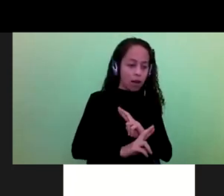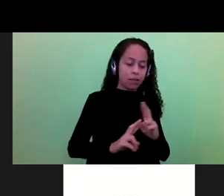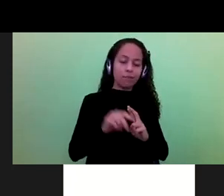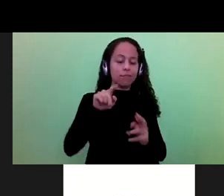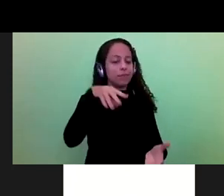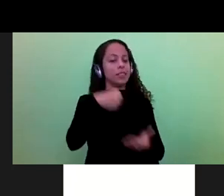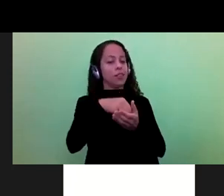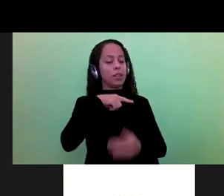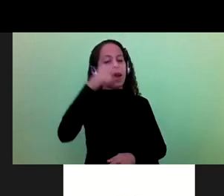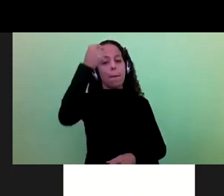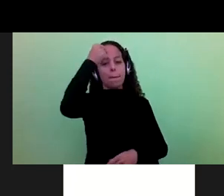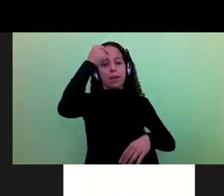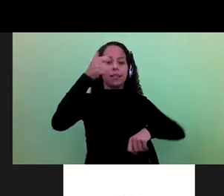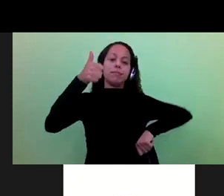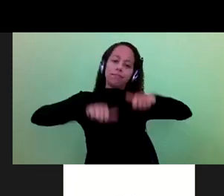Então,